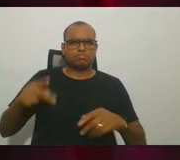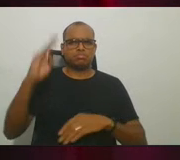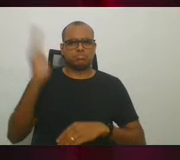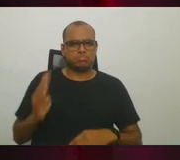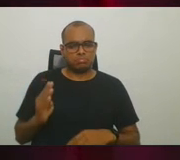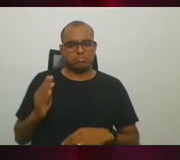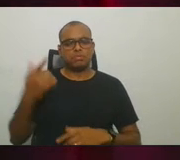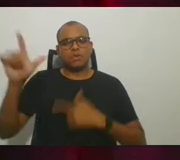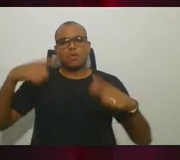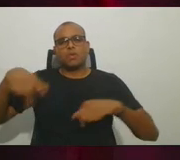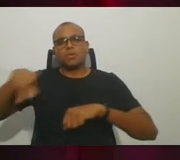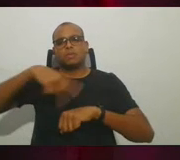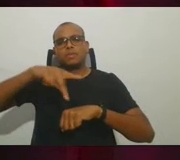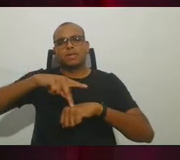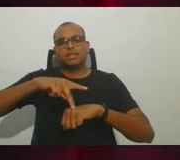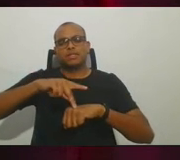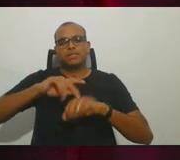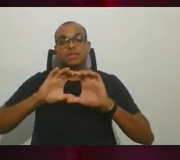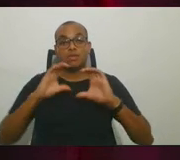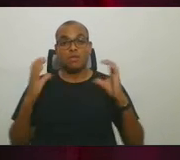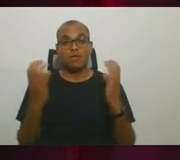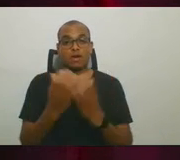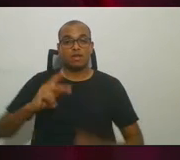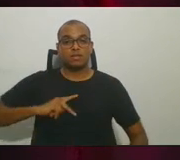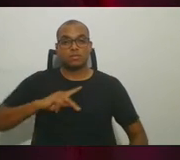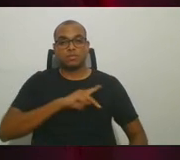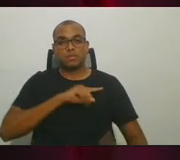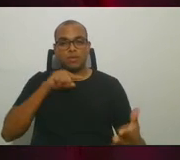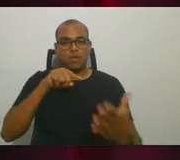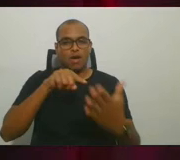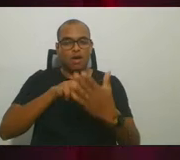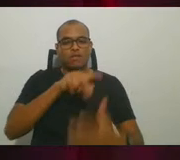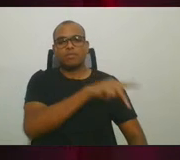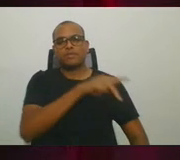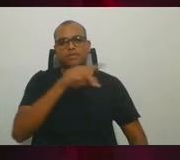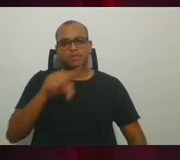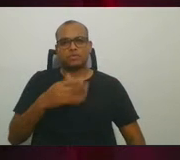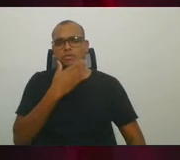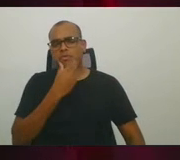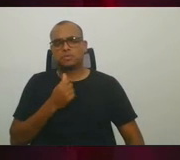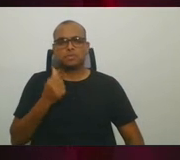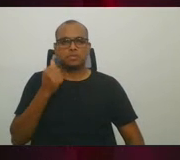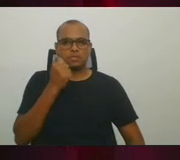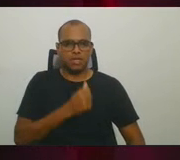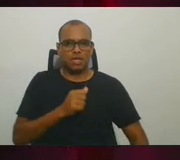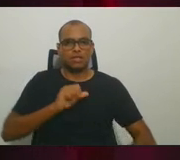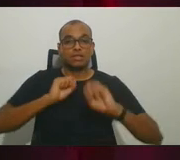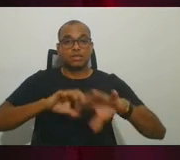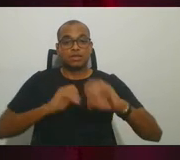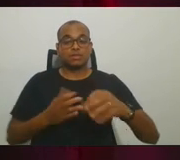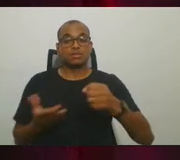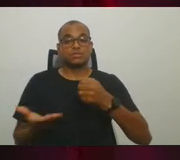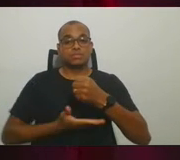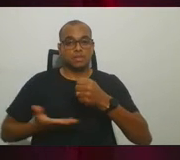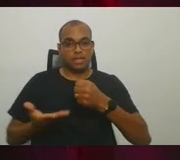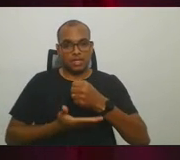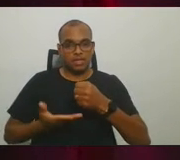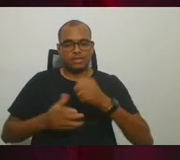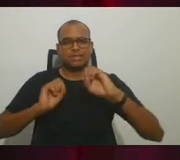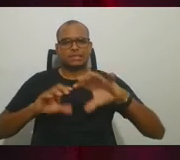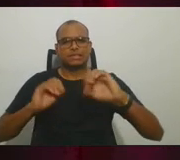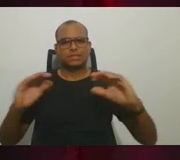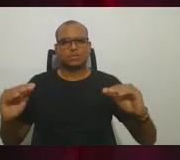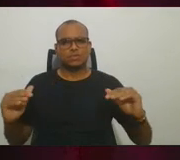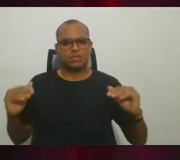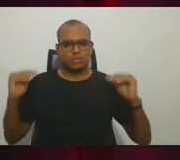Congresso tem como público-alvo professores e professoras da educação básica e ensino